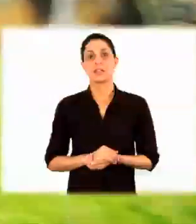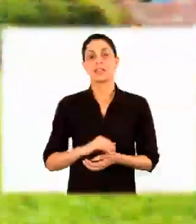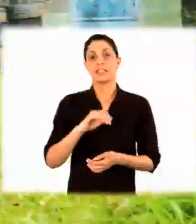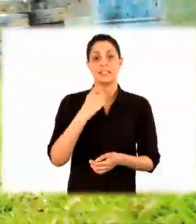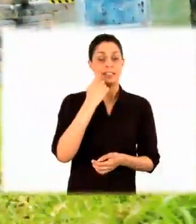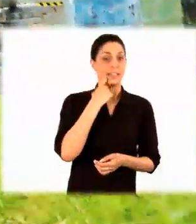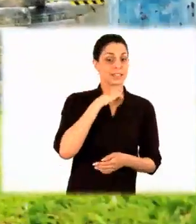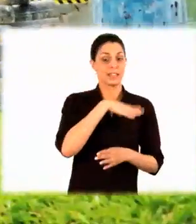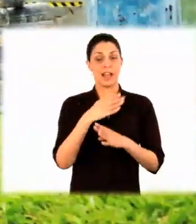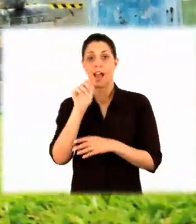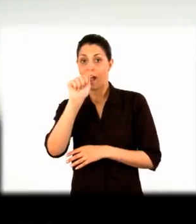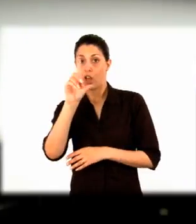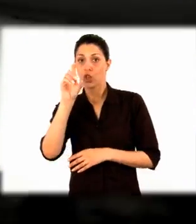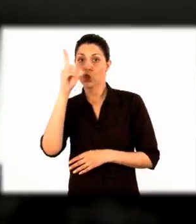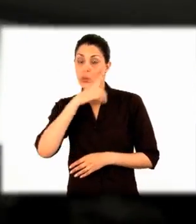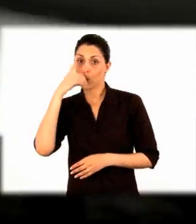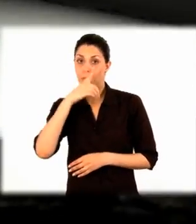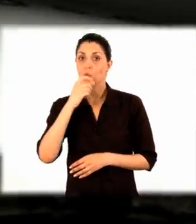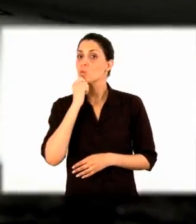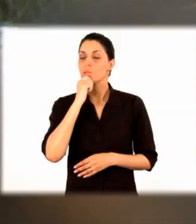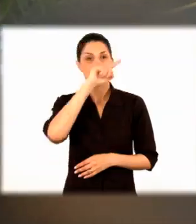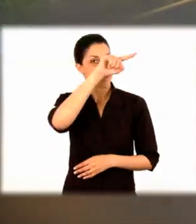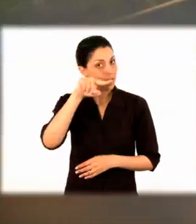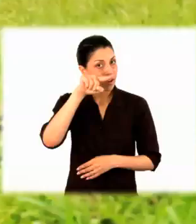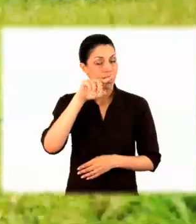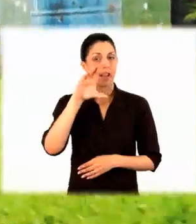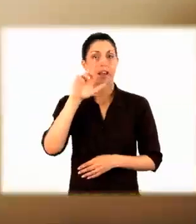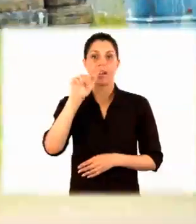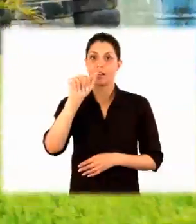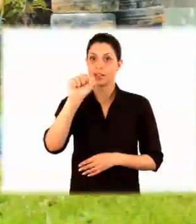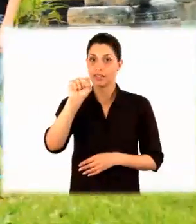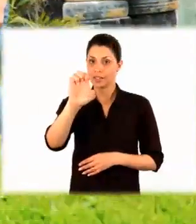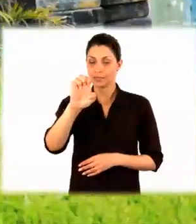De sexta a domingo, sem crase. O A sem crase.